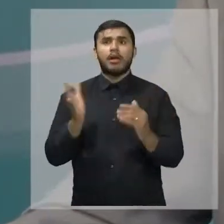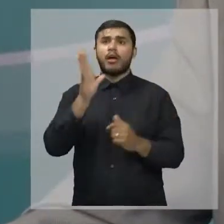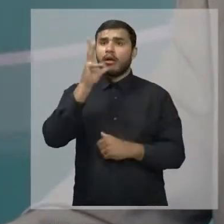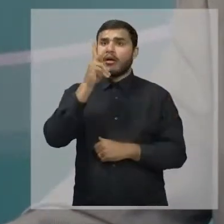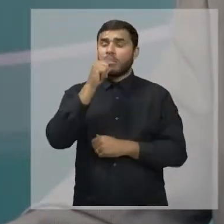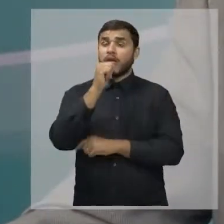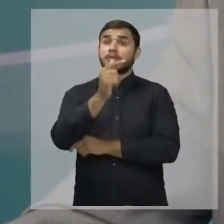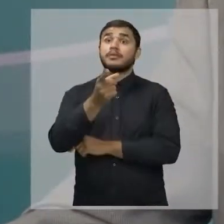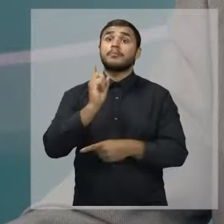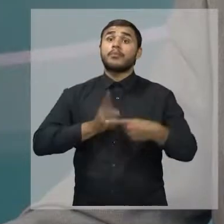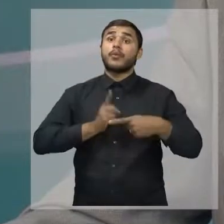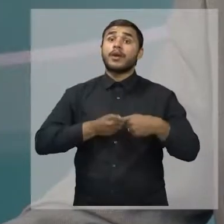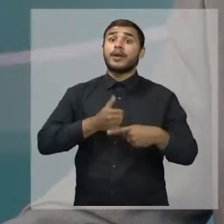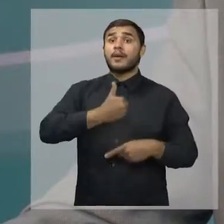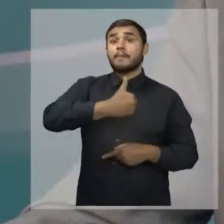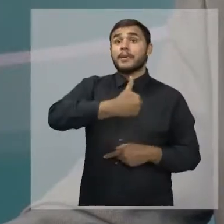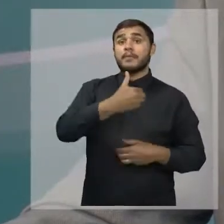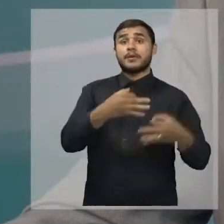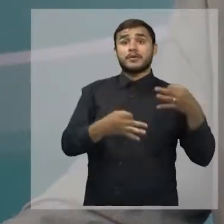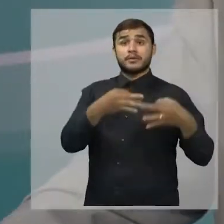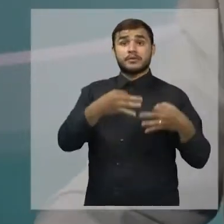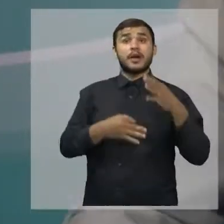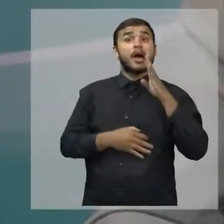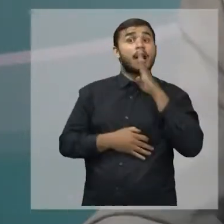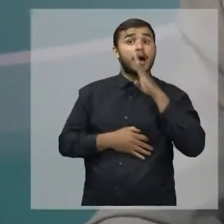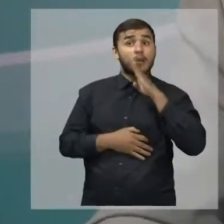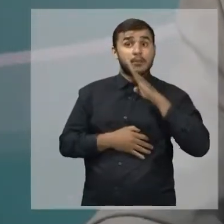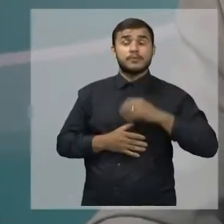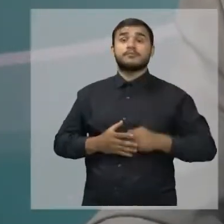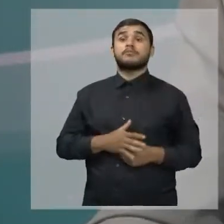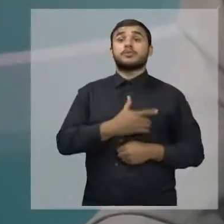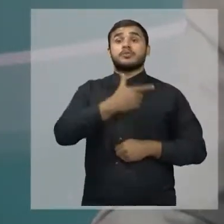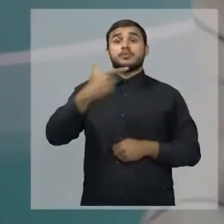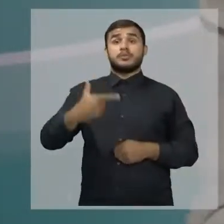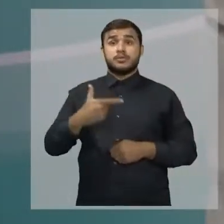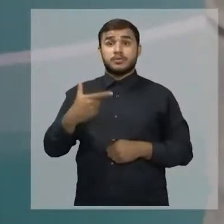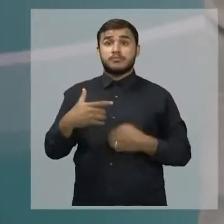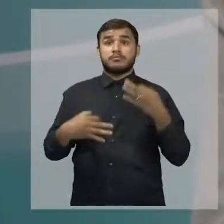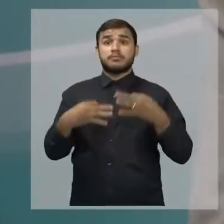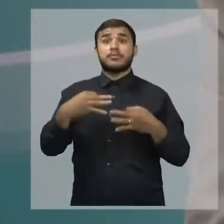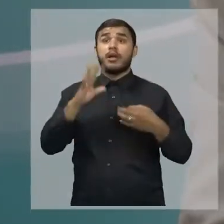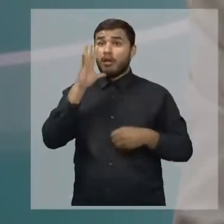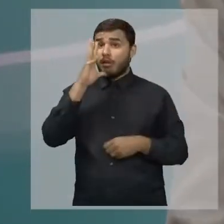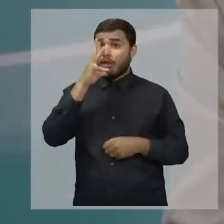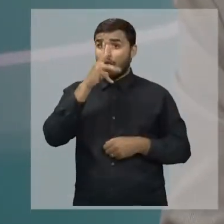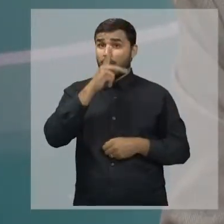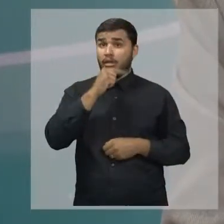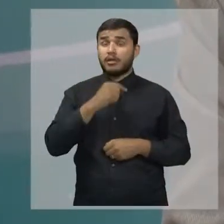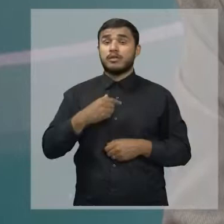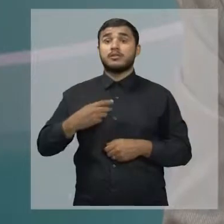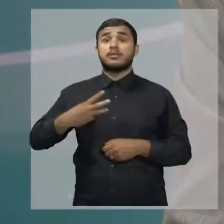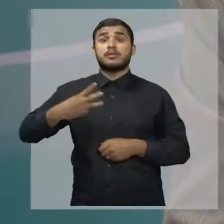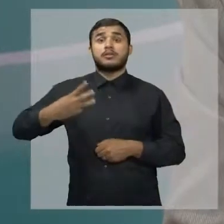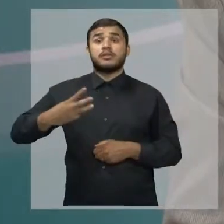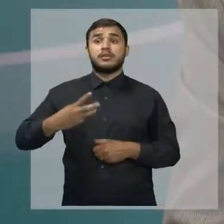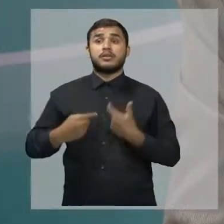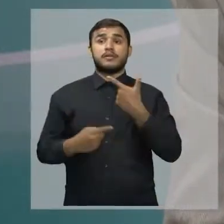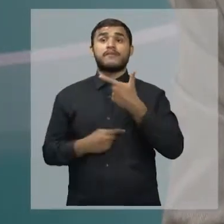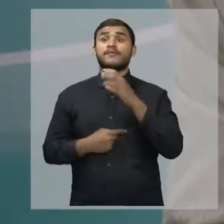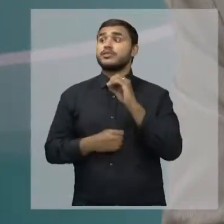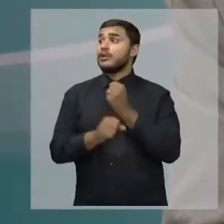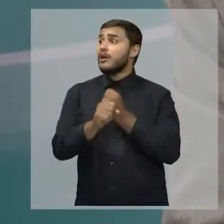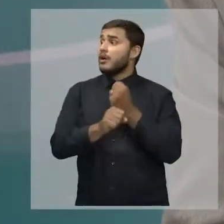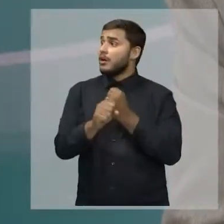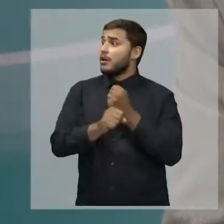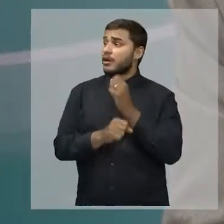primeira instância julga rápido, o segundo demora e o terceiro passa 20 anos para julgar um recurso. Essa é